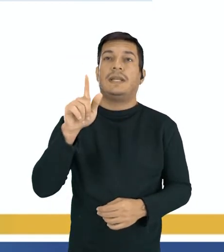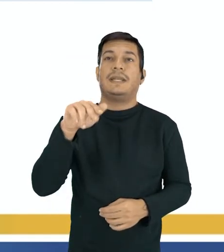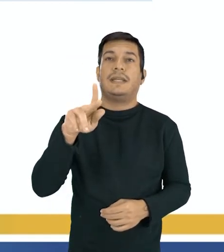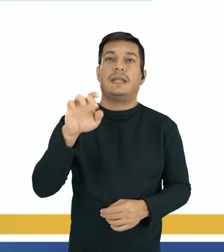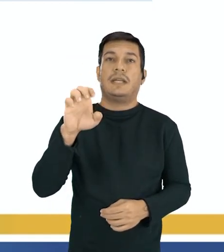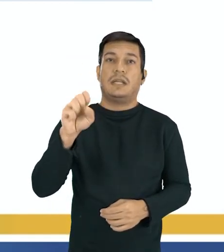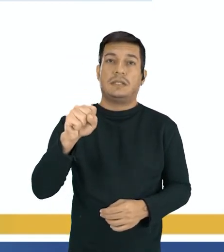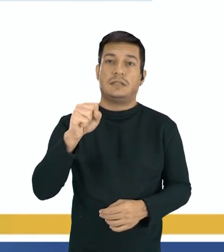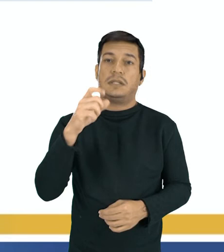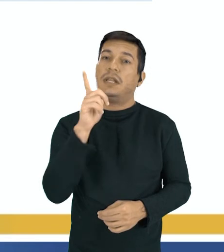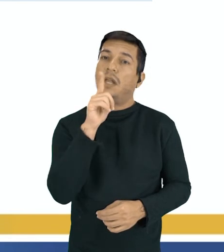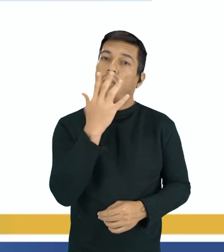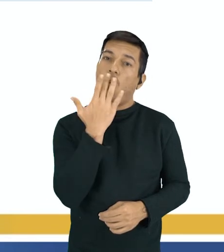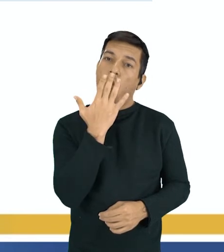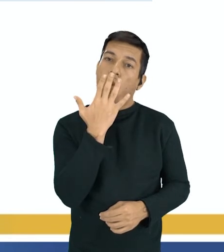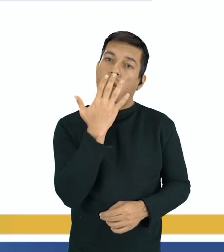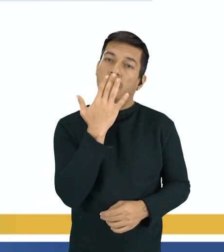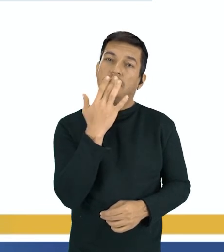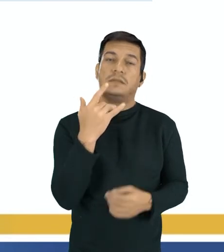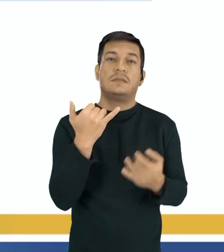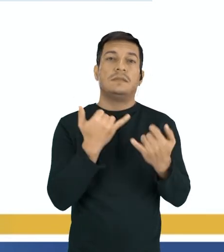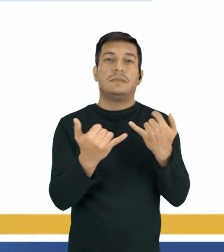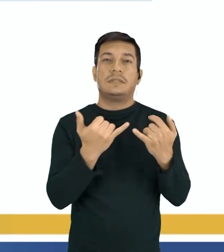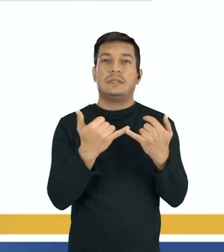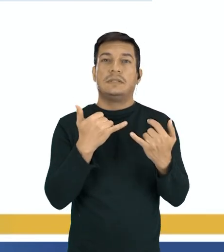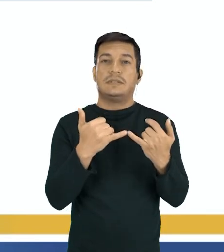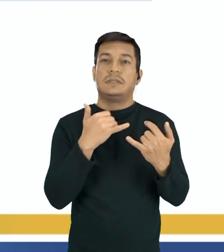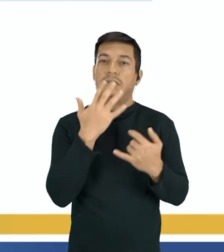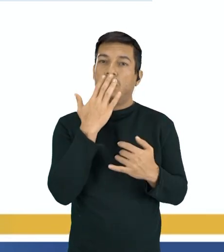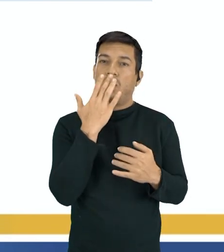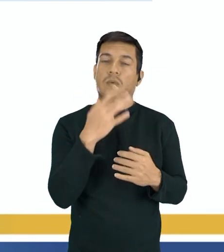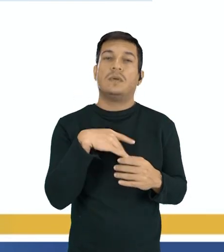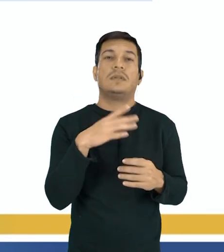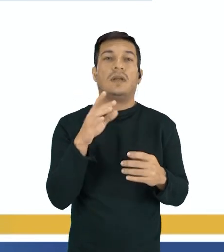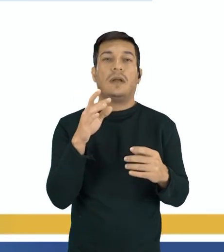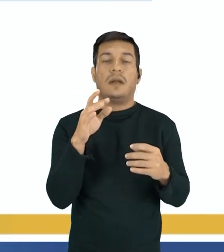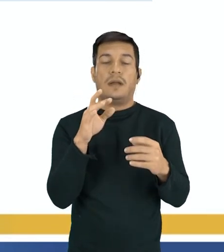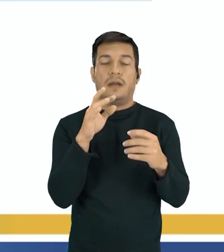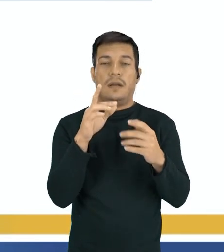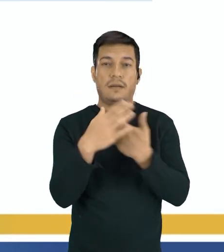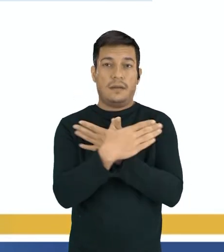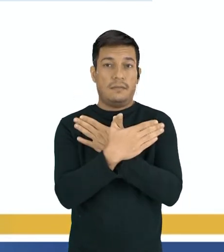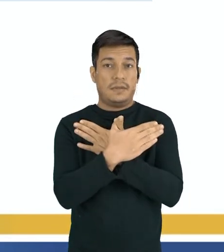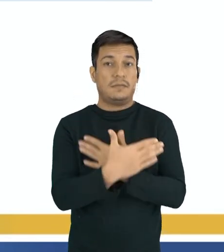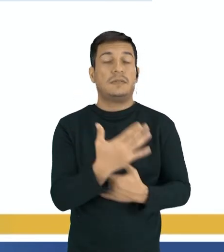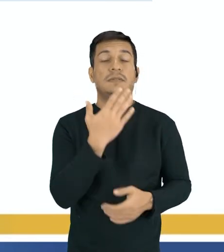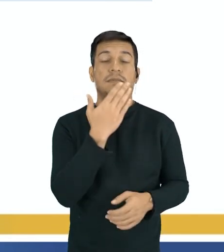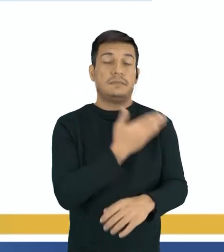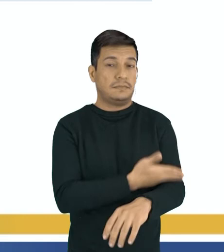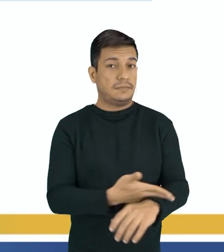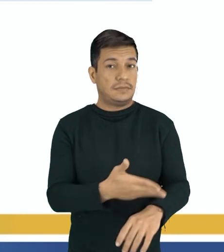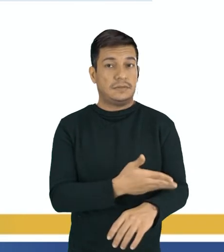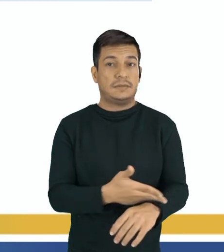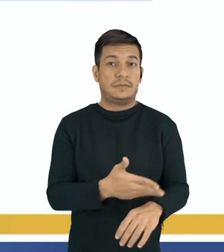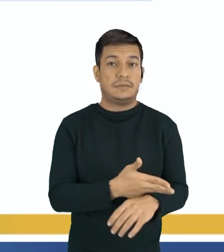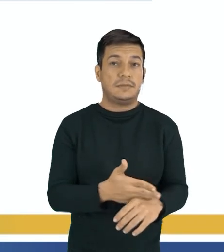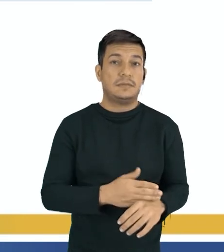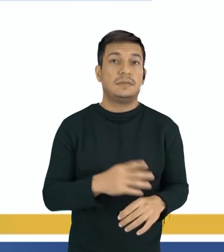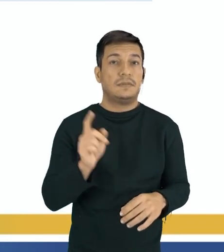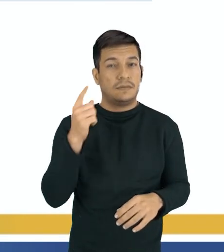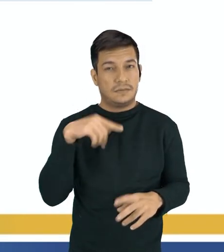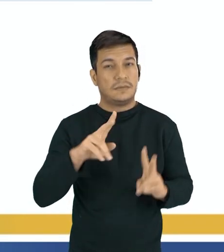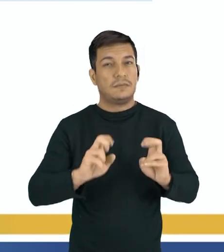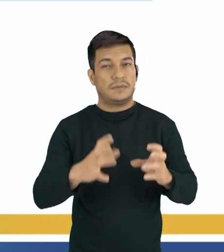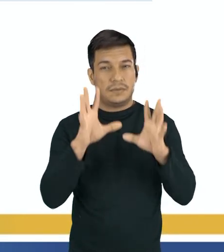têm uma coloração mais próxima à coloração da mariposa branca. Então, a gente consegue observar a mariposa mais